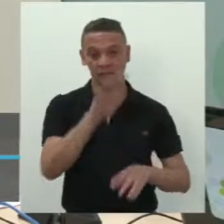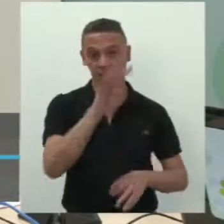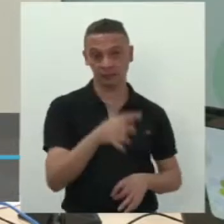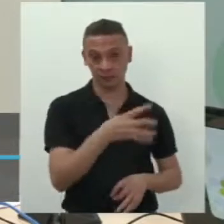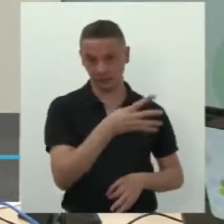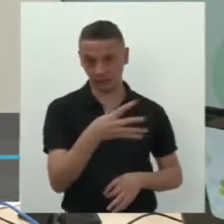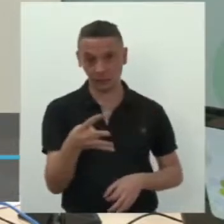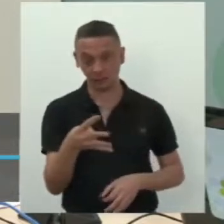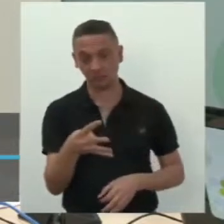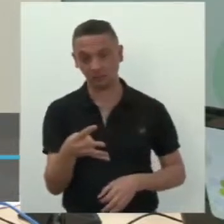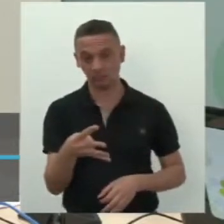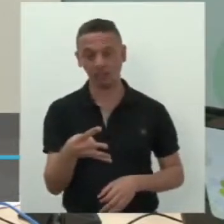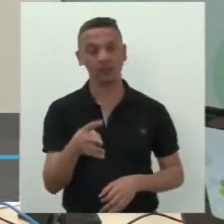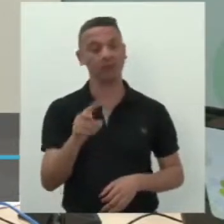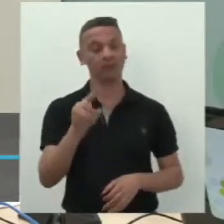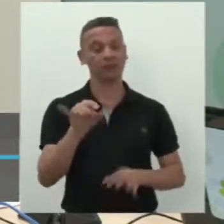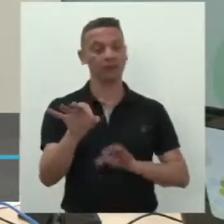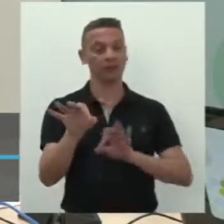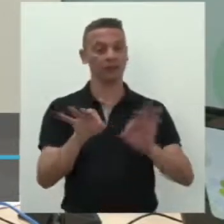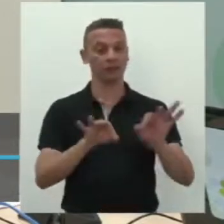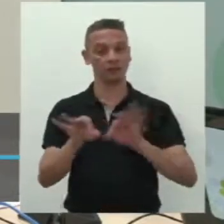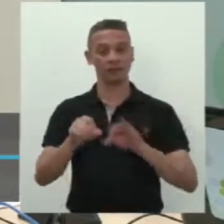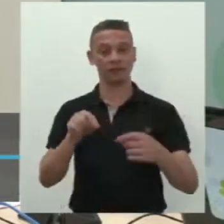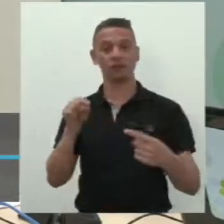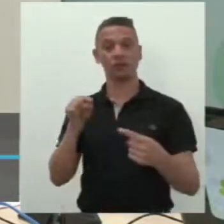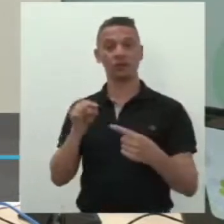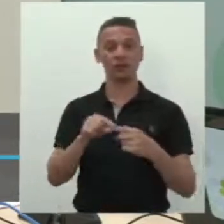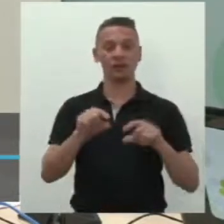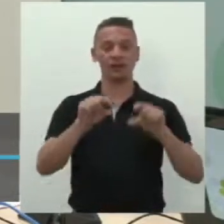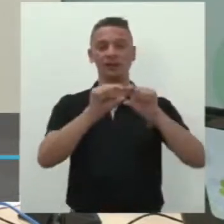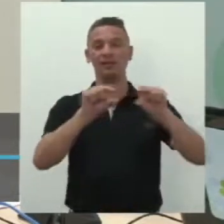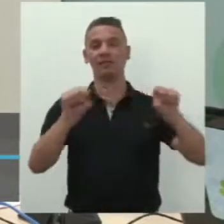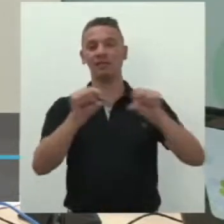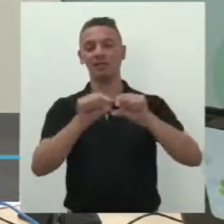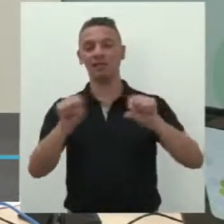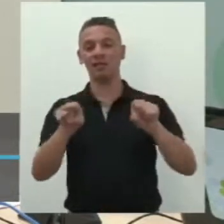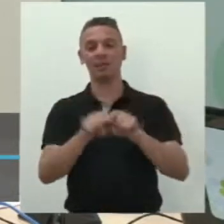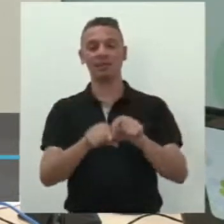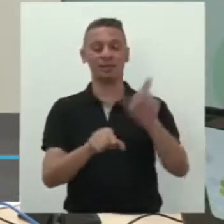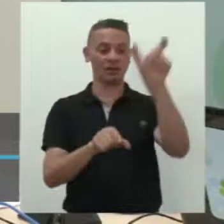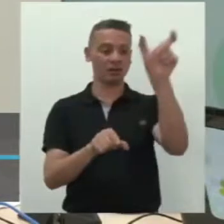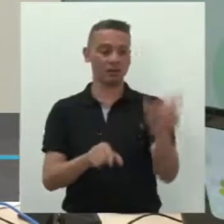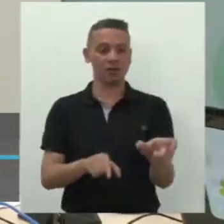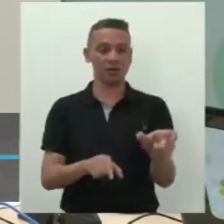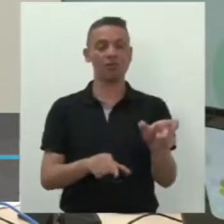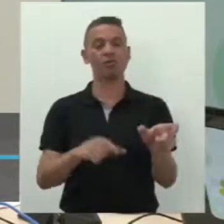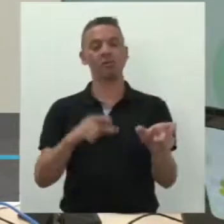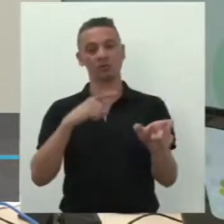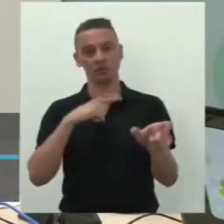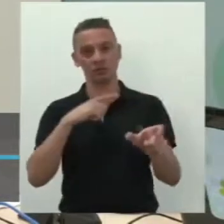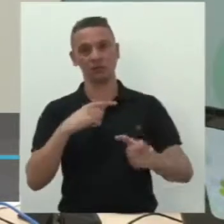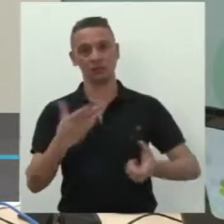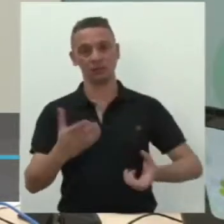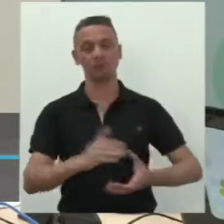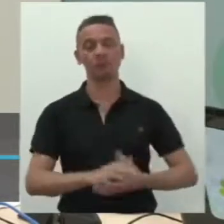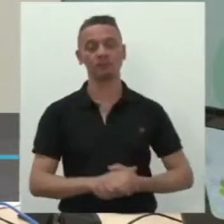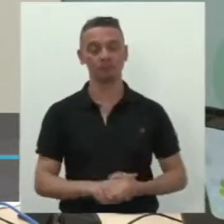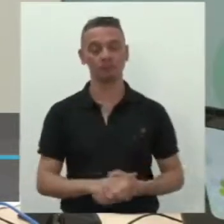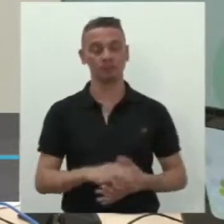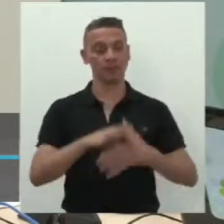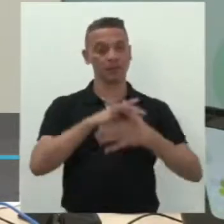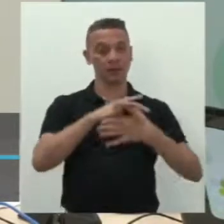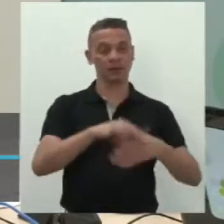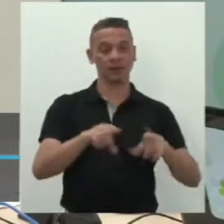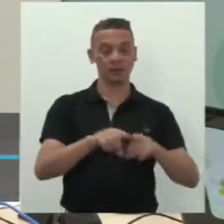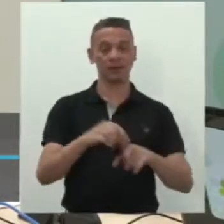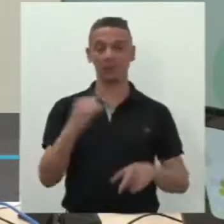Excel, elas vão estar relacionadas a linhas e às colunas e com a célula como referência. Então, vale